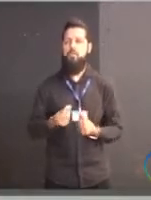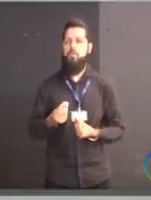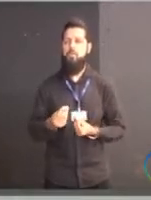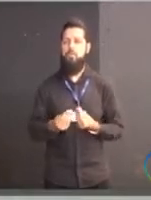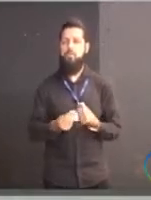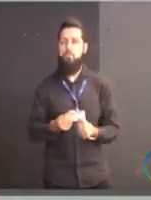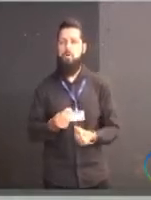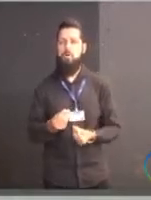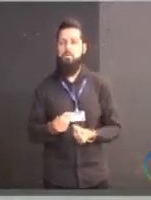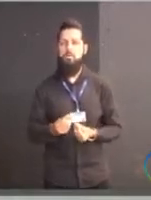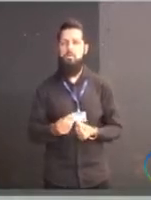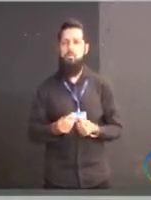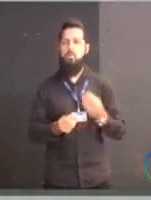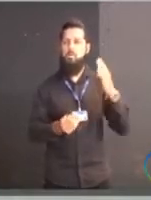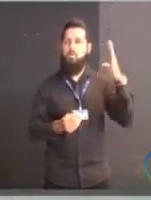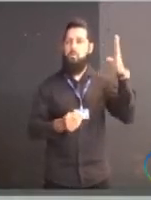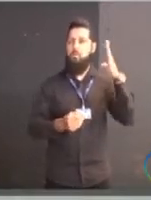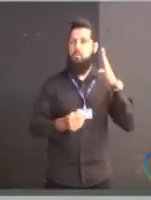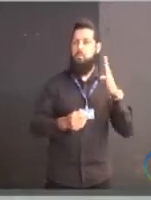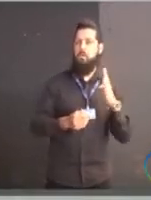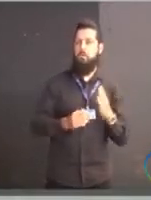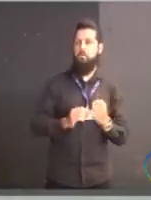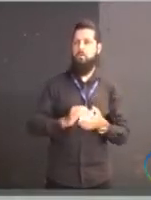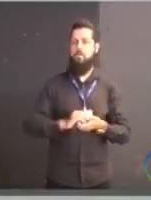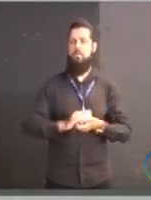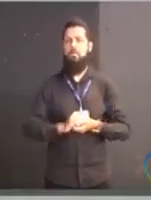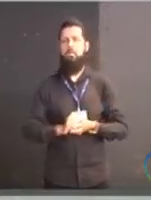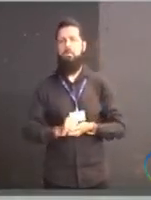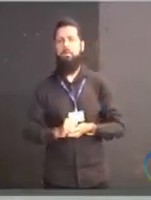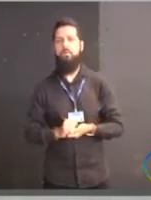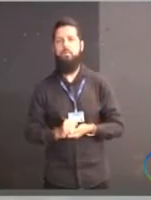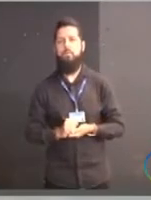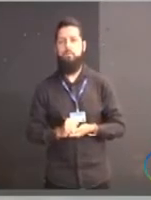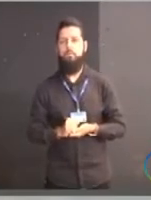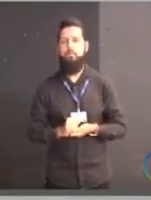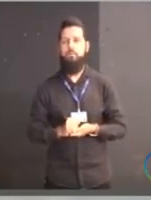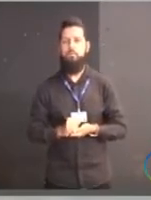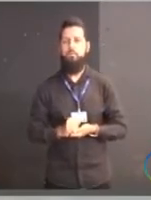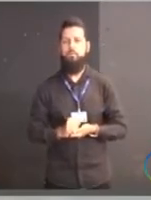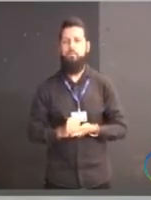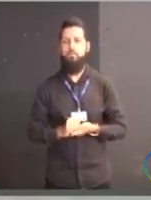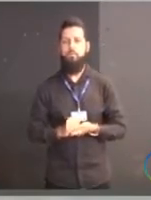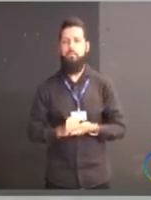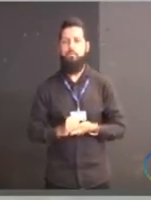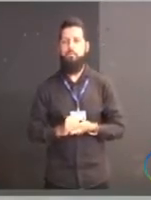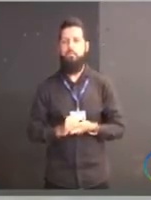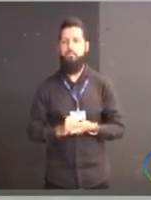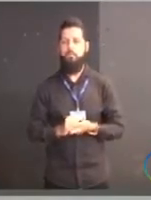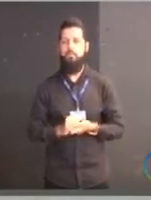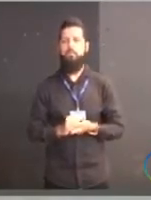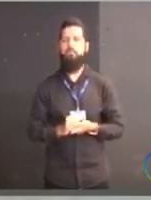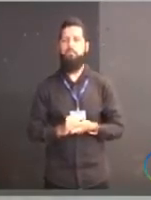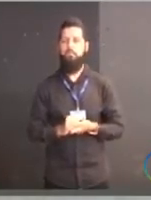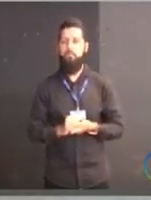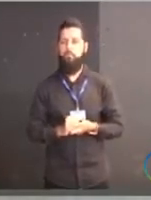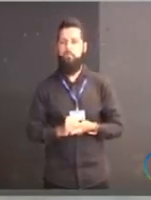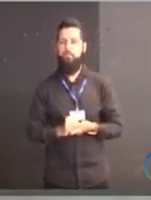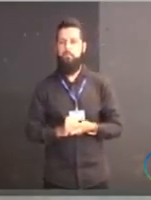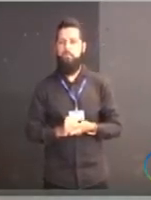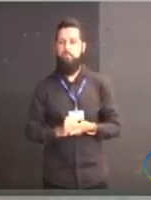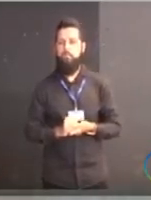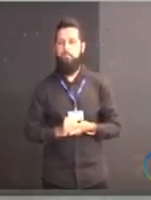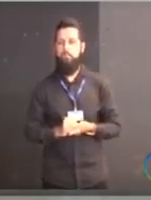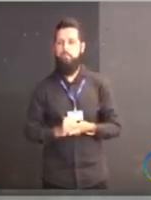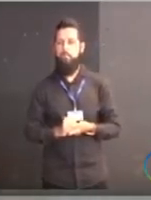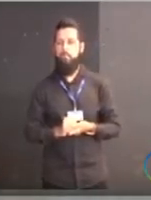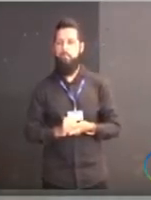reencarnacionista, existem preconceitos de tipo religioso. Por exemplo, quando a pessoa se lembra da encarnação passada, eles dizem que essa pessoa vai morrer logo. Então, não querem divulgar